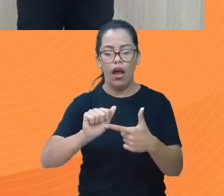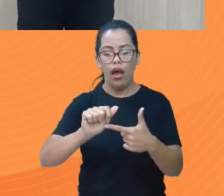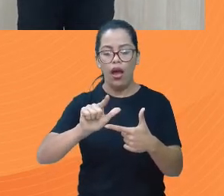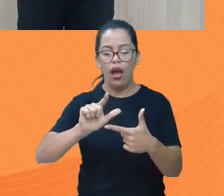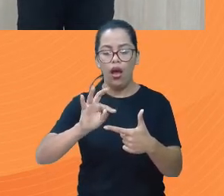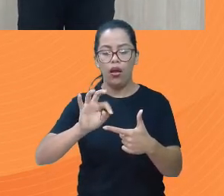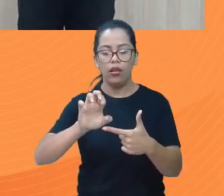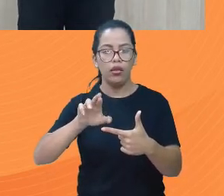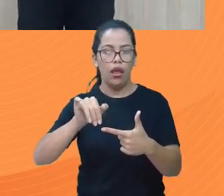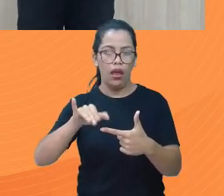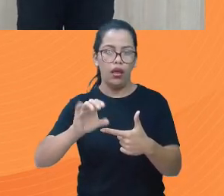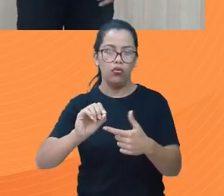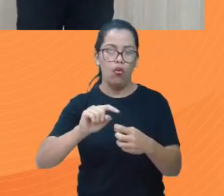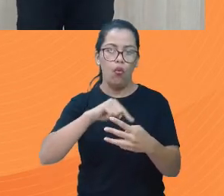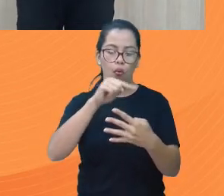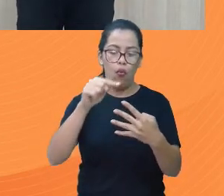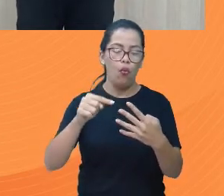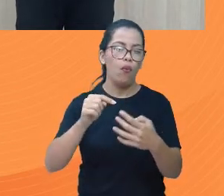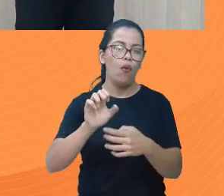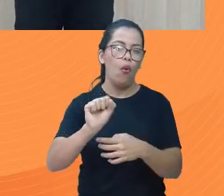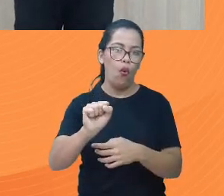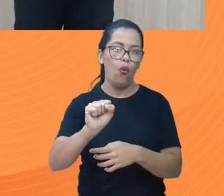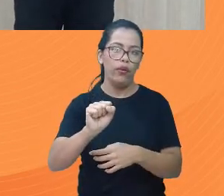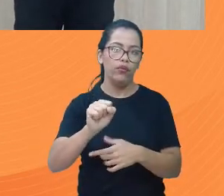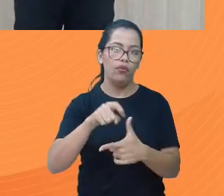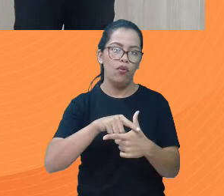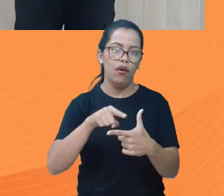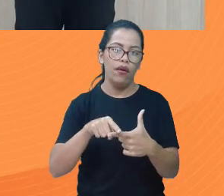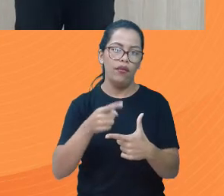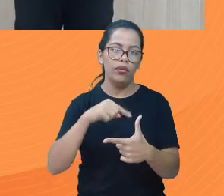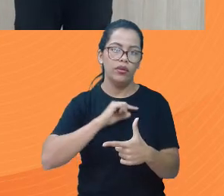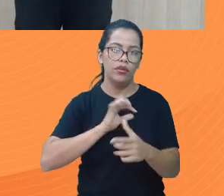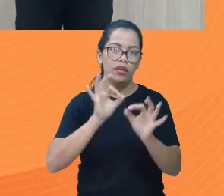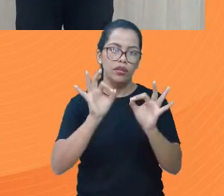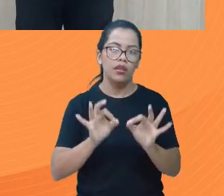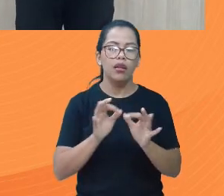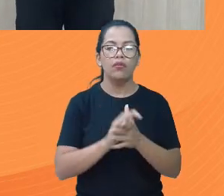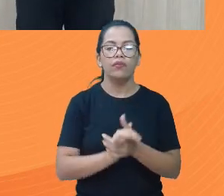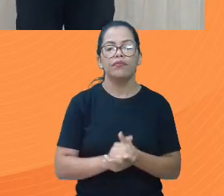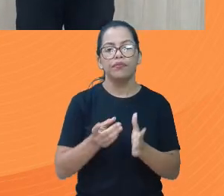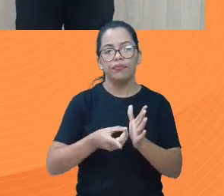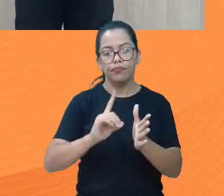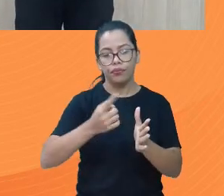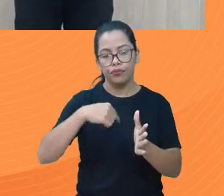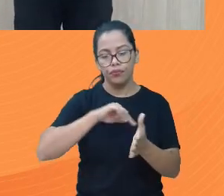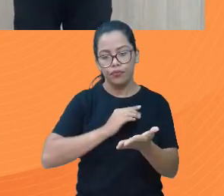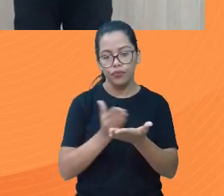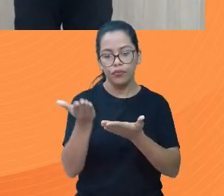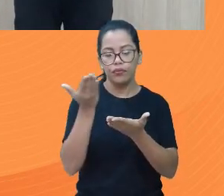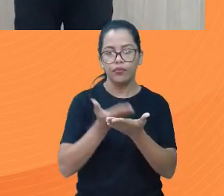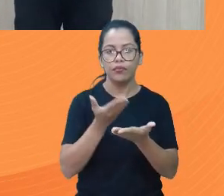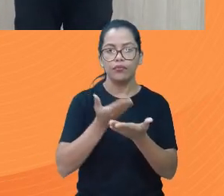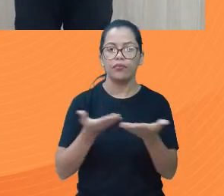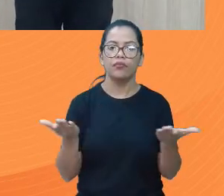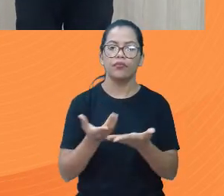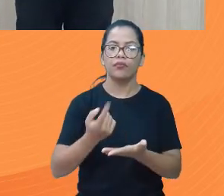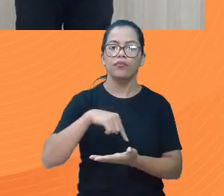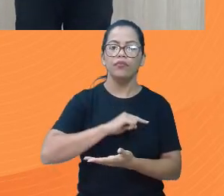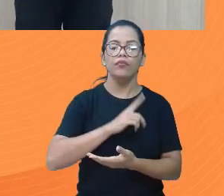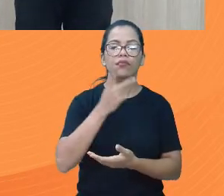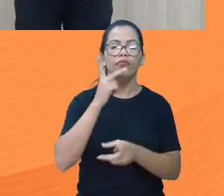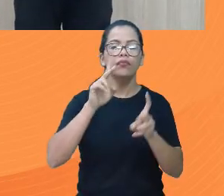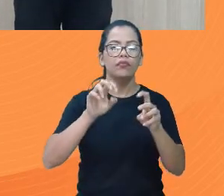desses 8 ângulos, tá bom? Então, antes da gente começar a nossa aula de hoje, tá bom? Vamos falar dos ângulos correspondentes,